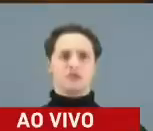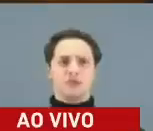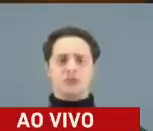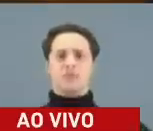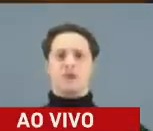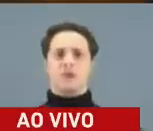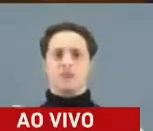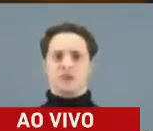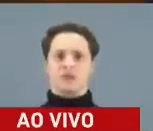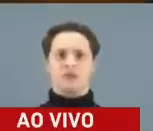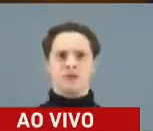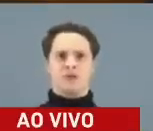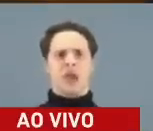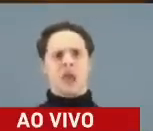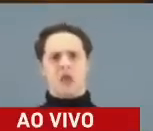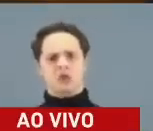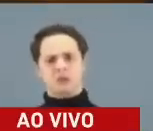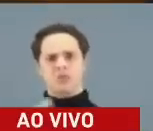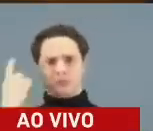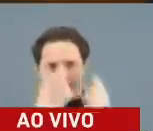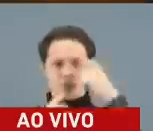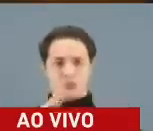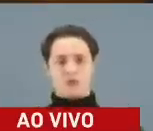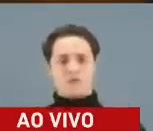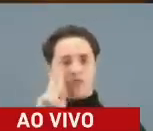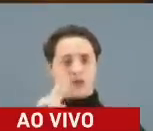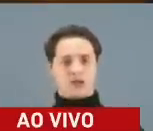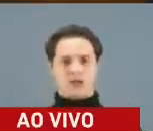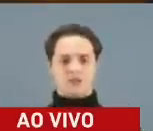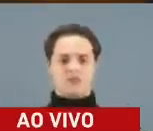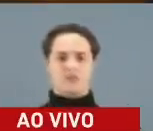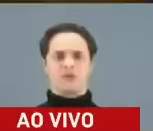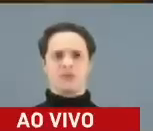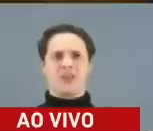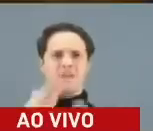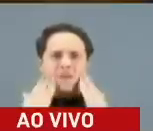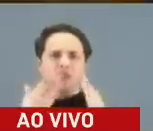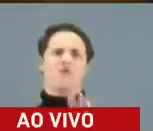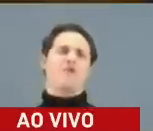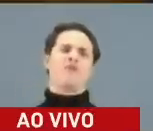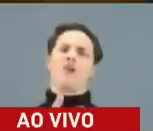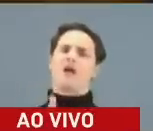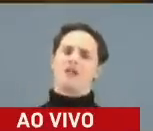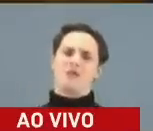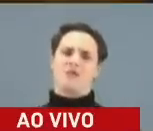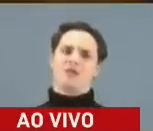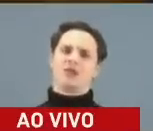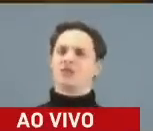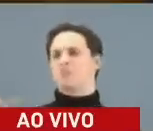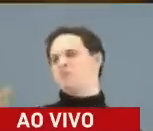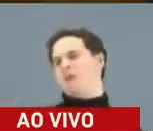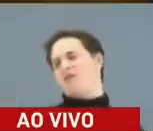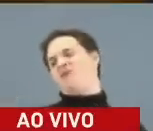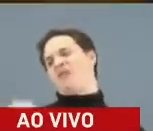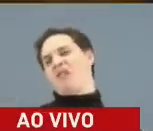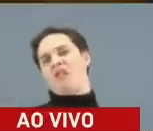as coisas aqui. E me preocupa quando a gente vê nessa CPMI, foram apresentados diversos requerimentos para ouvir filha de